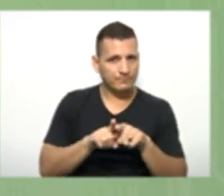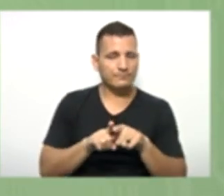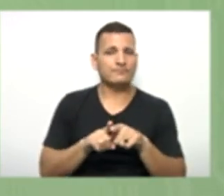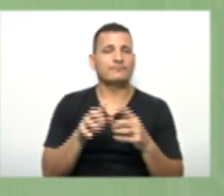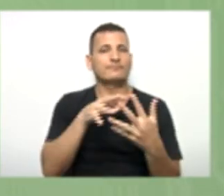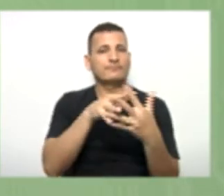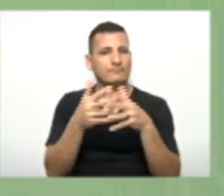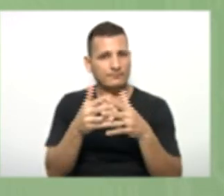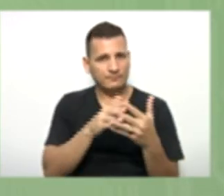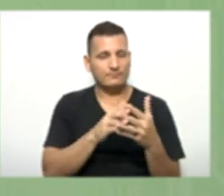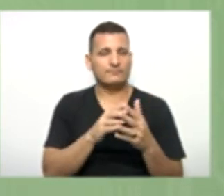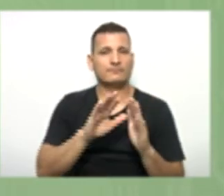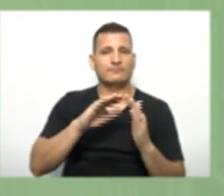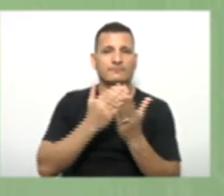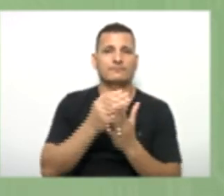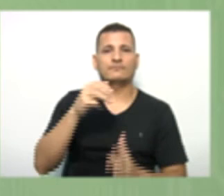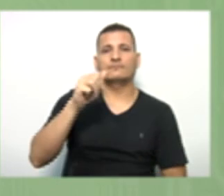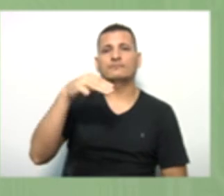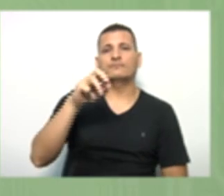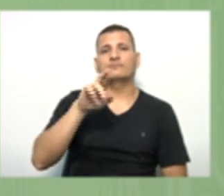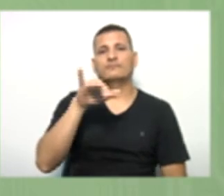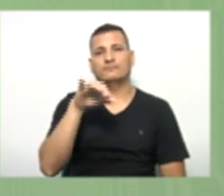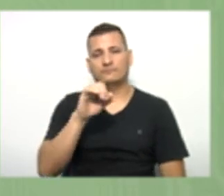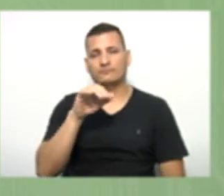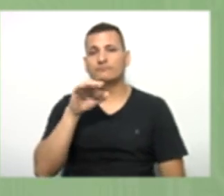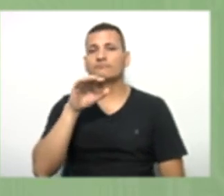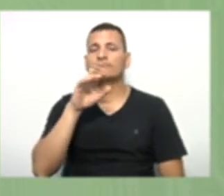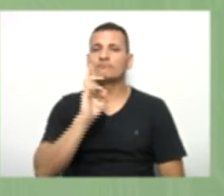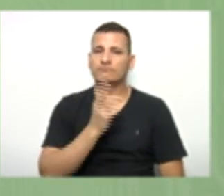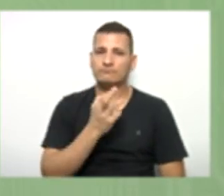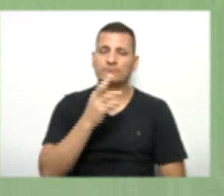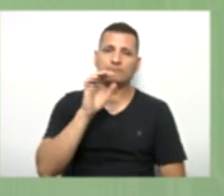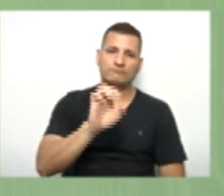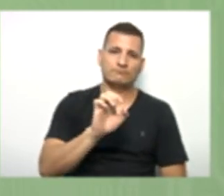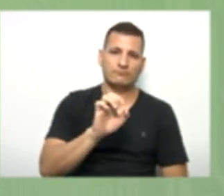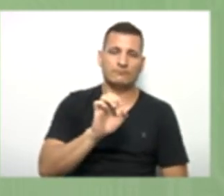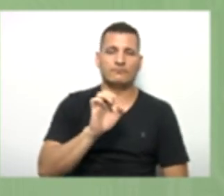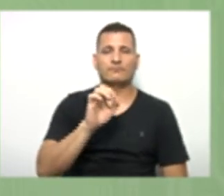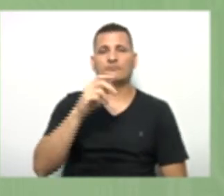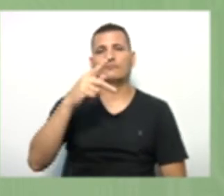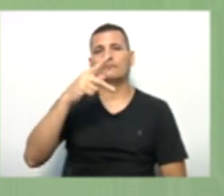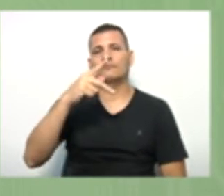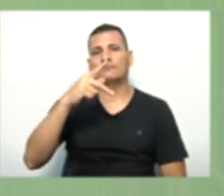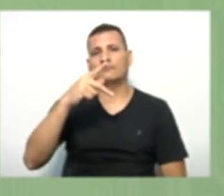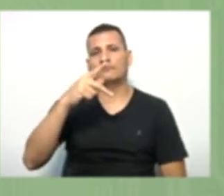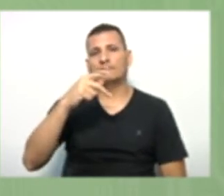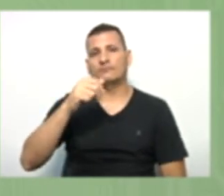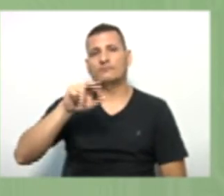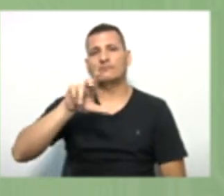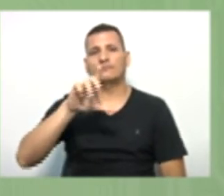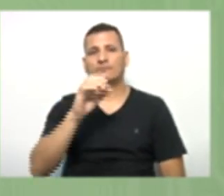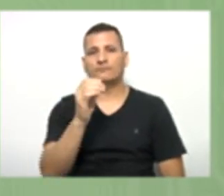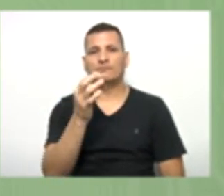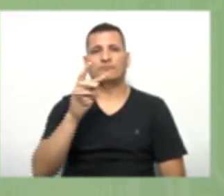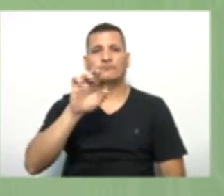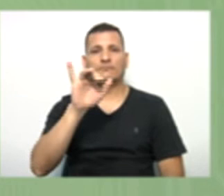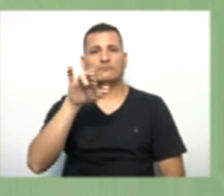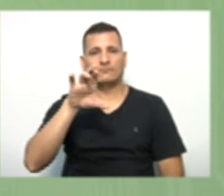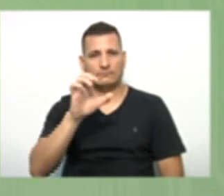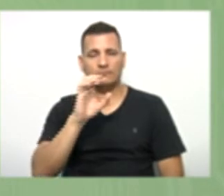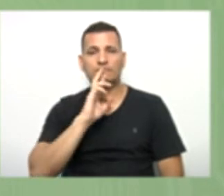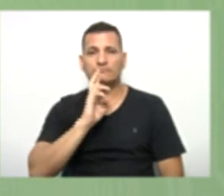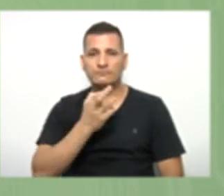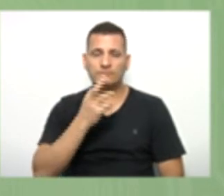Américo Brasiliense, que concorda que seja a letra E, e Paulo Freire dizem que é a letra E. Na realidade, eles estão na